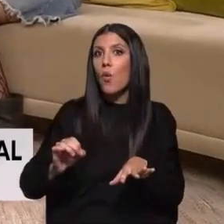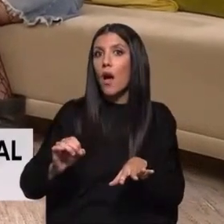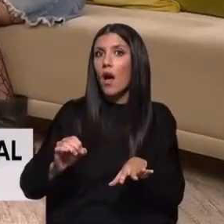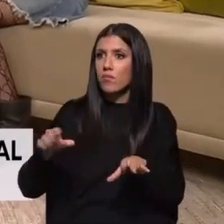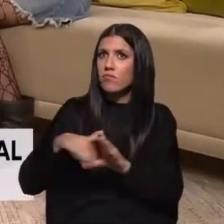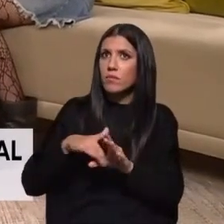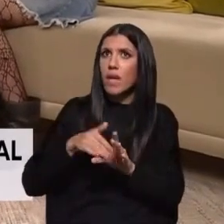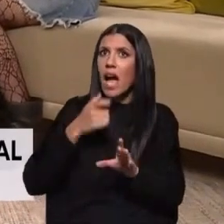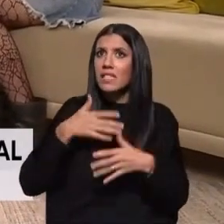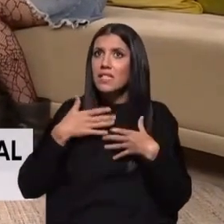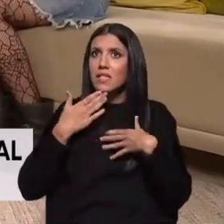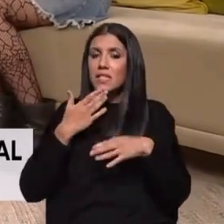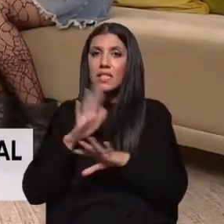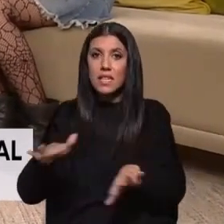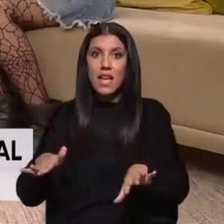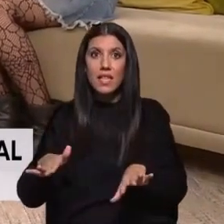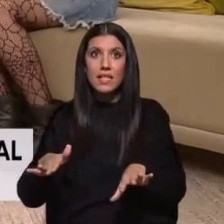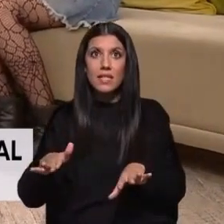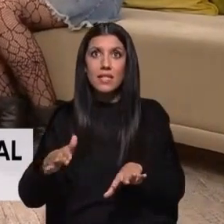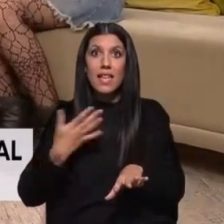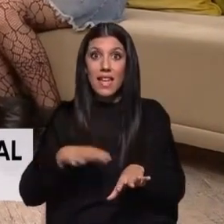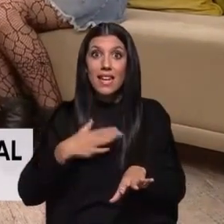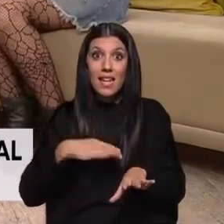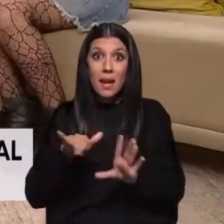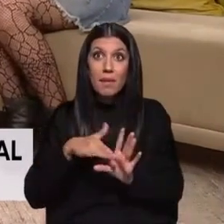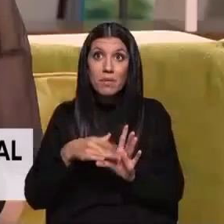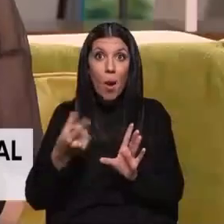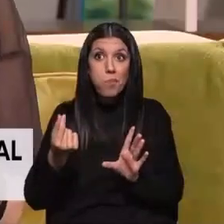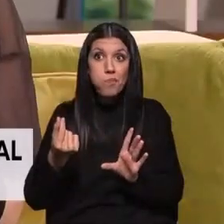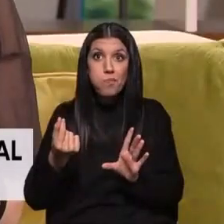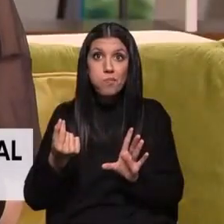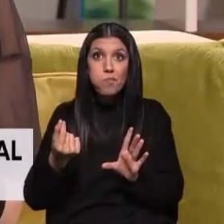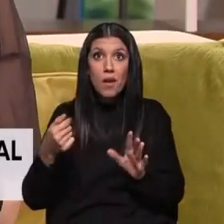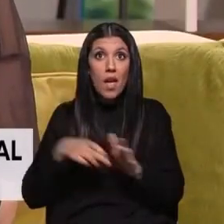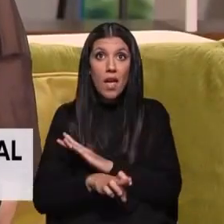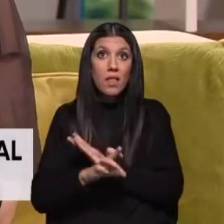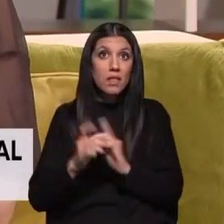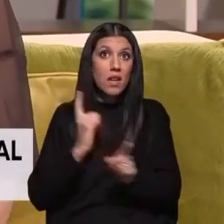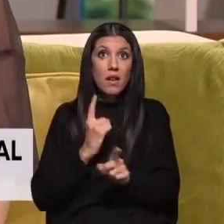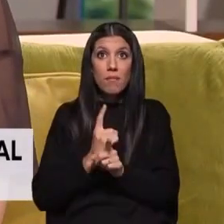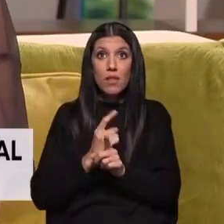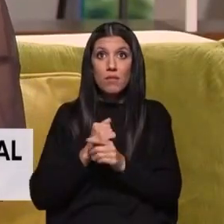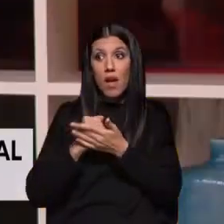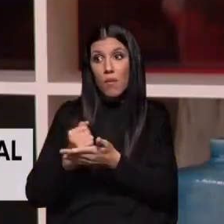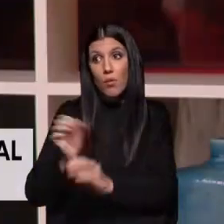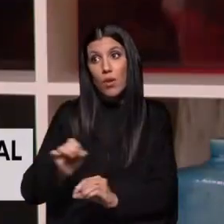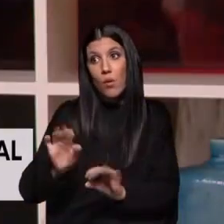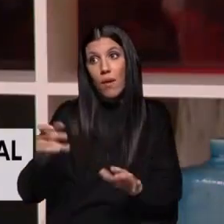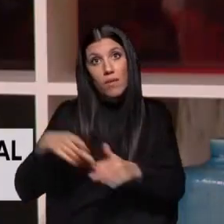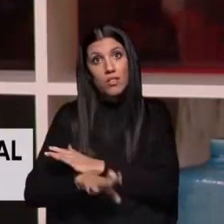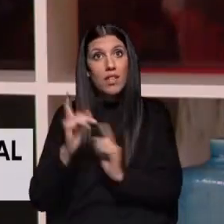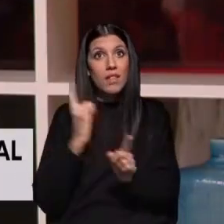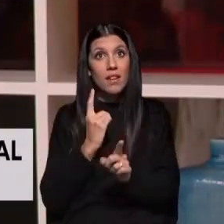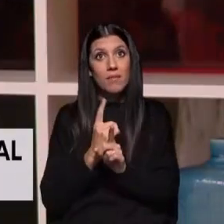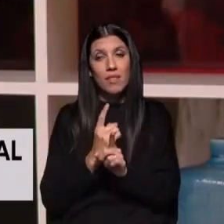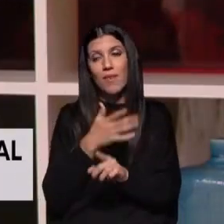criança que quer muito participar nos Broadway Kids e não tem capacidades financeiras, entra na mesma. Não há apoio, mas entra na mesma.